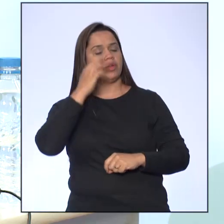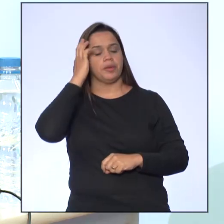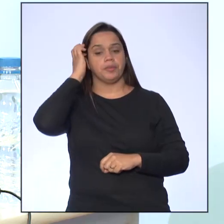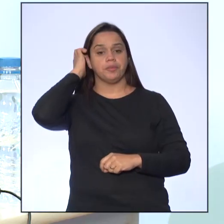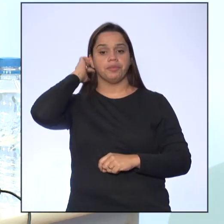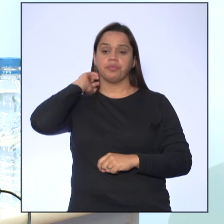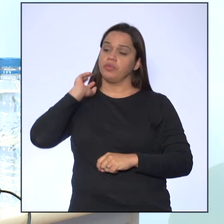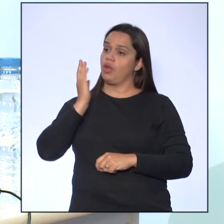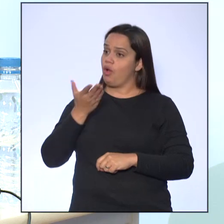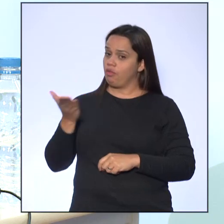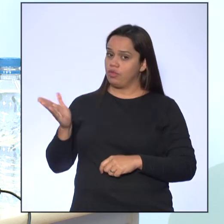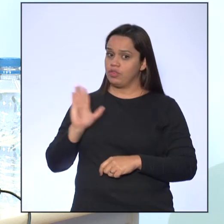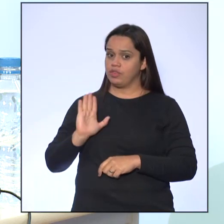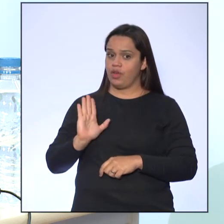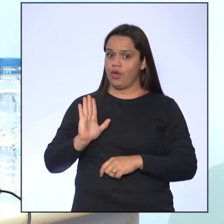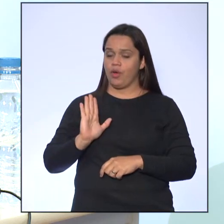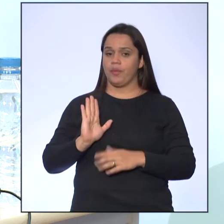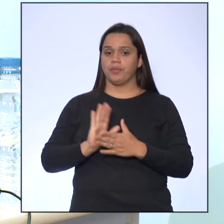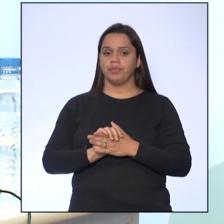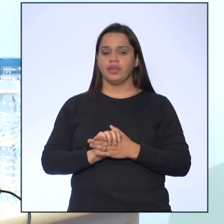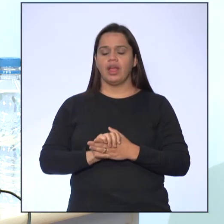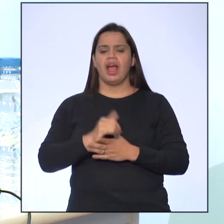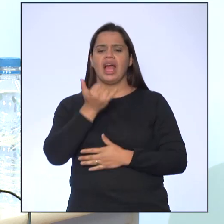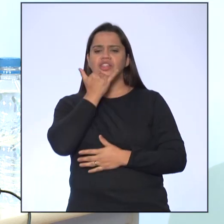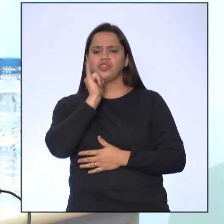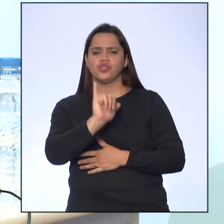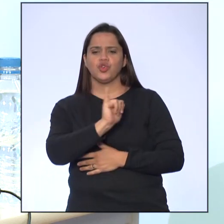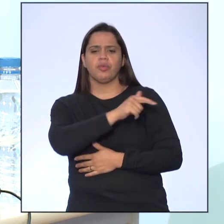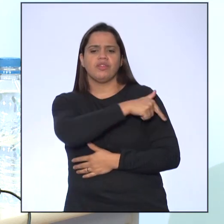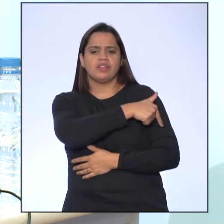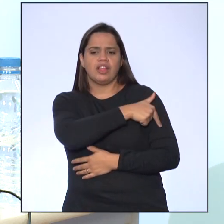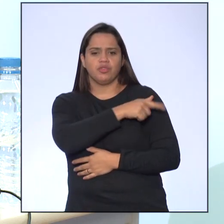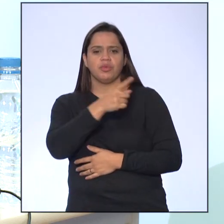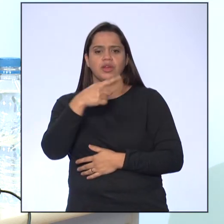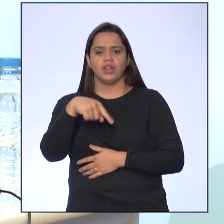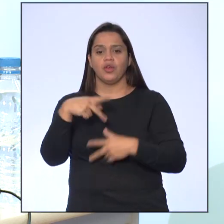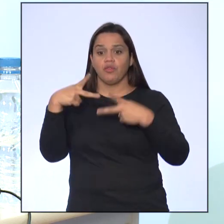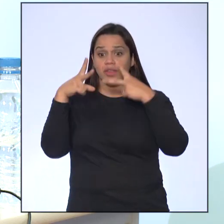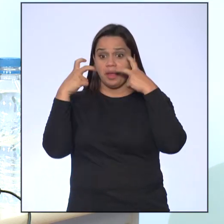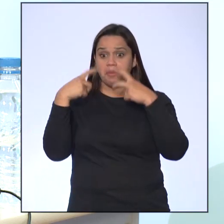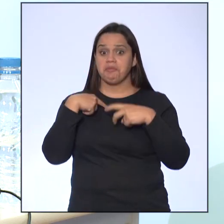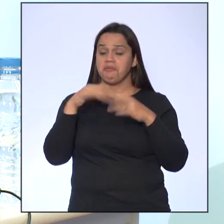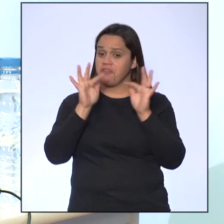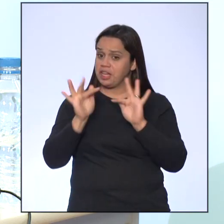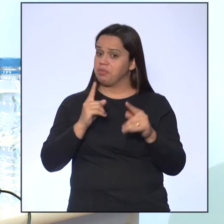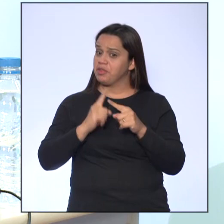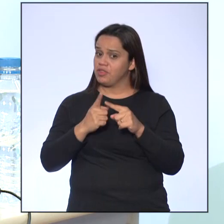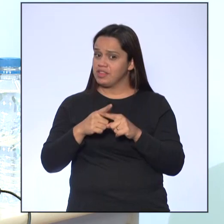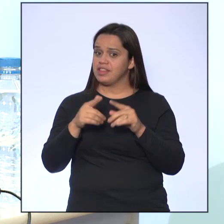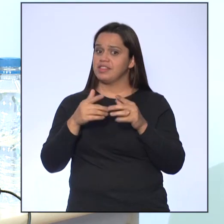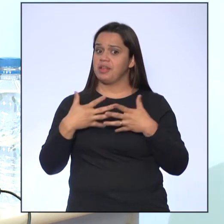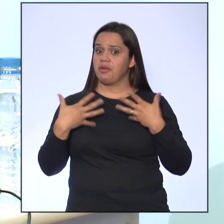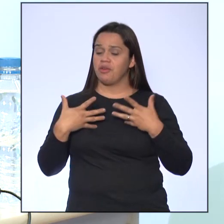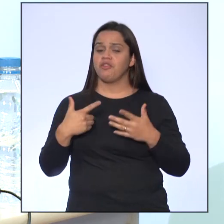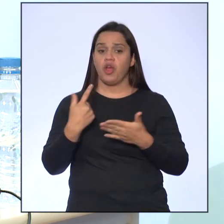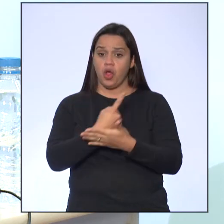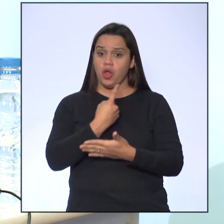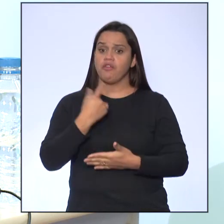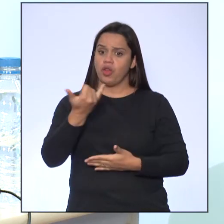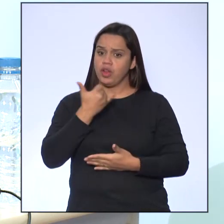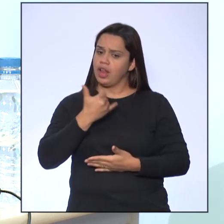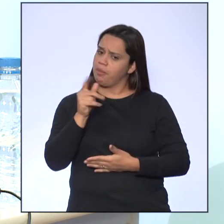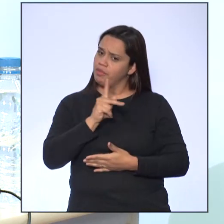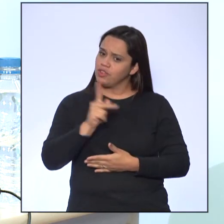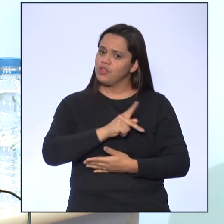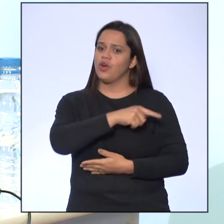pessoal, a Bibi, desculpa, eu falei que era aula do sétimo ano. Fiquei feliz que vocês aí em casa estão atentos. E me corrigiram. É isso aí,